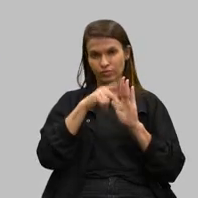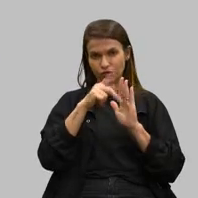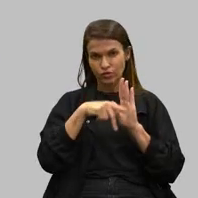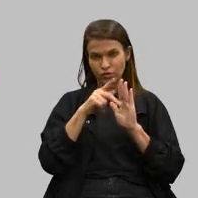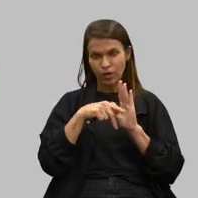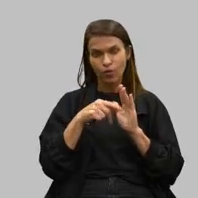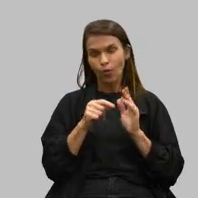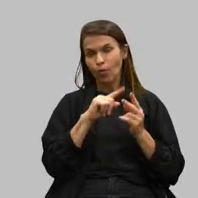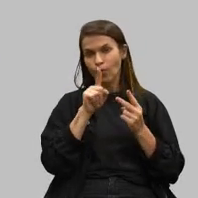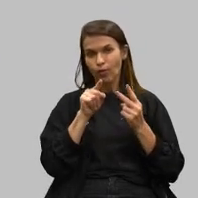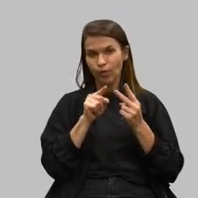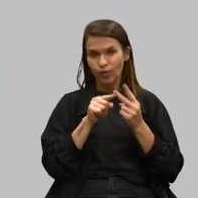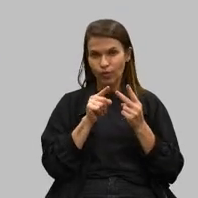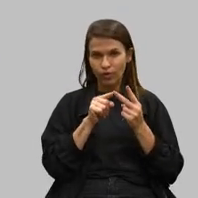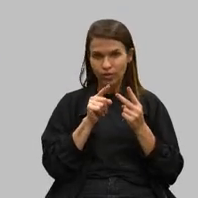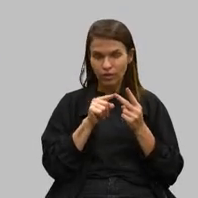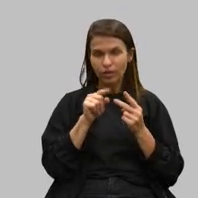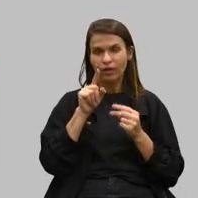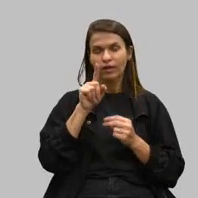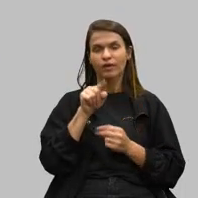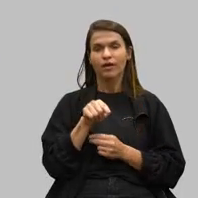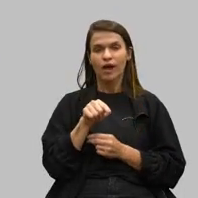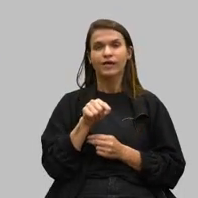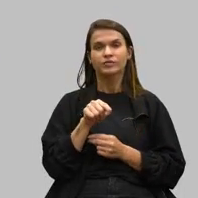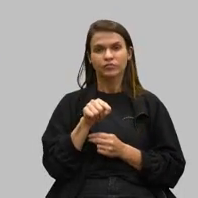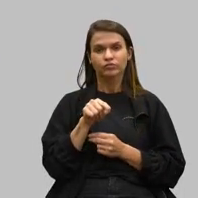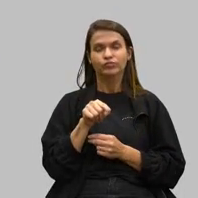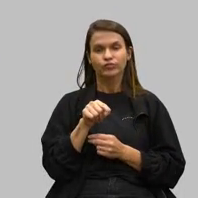Um outro ponto, que é a questão do SUSFácil,